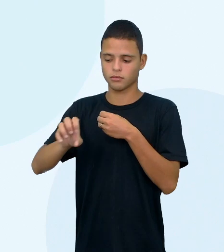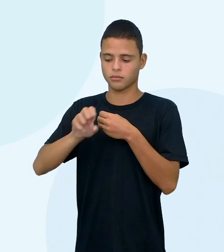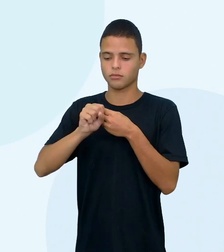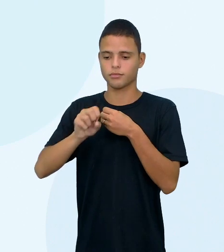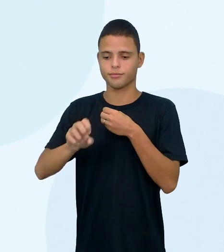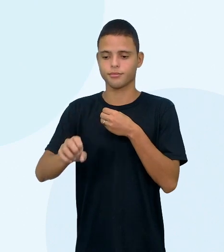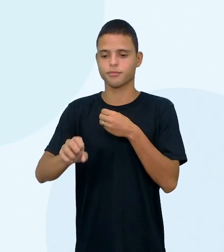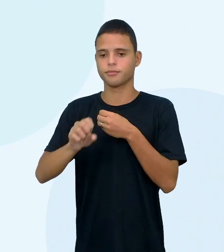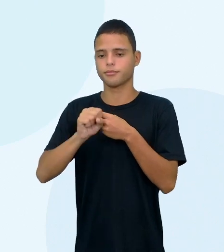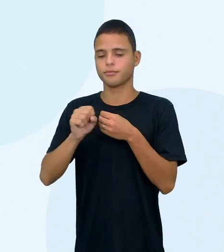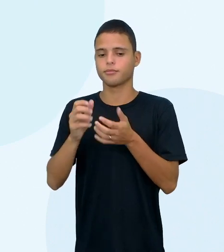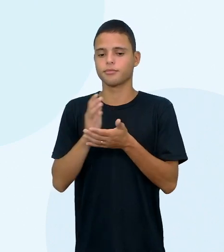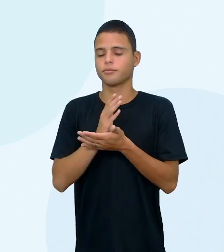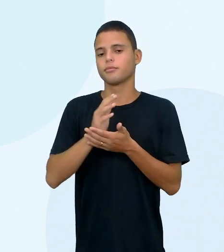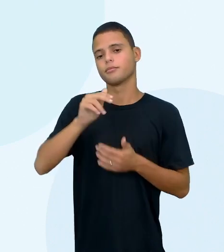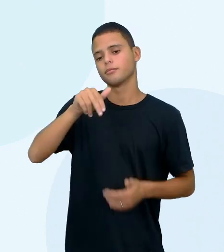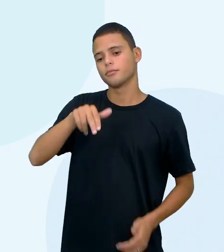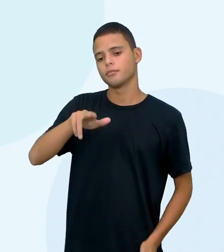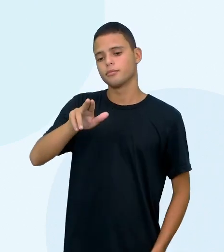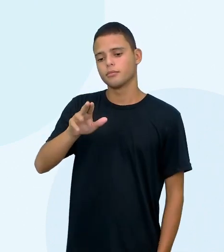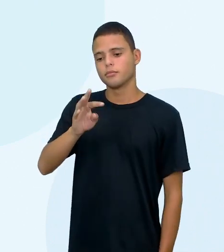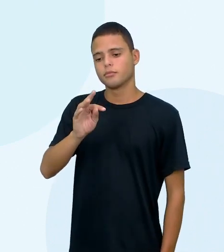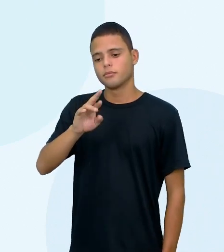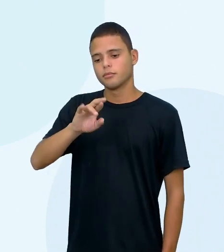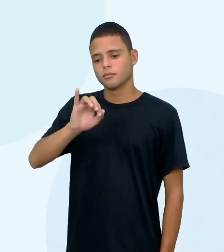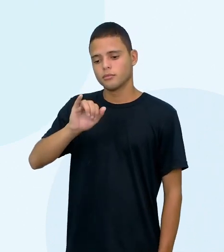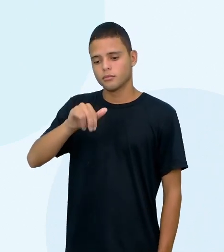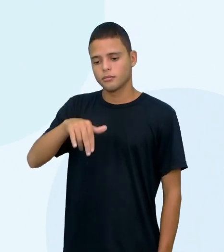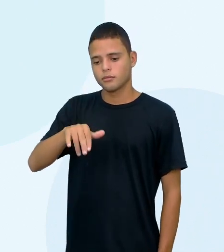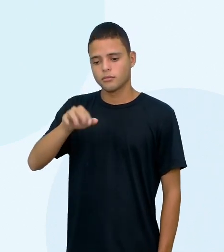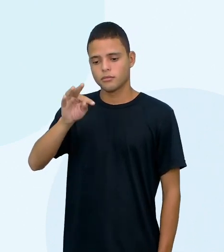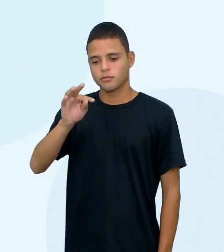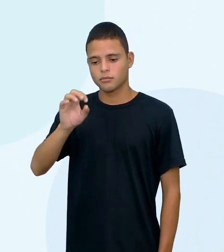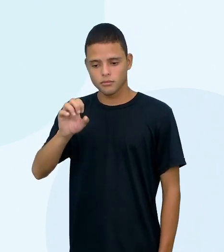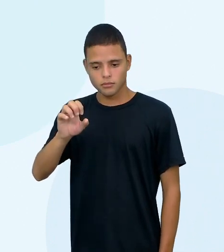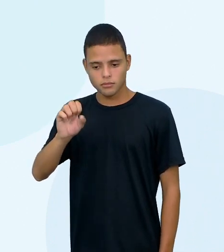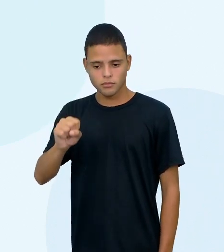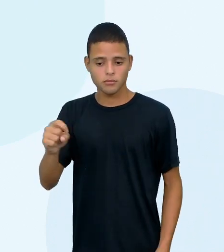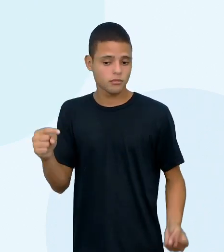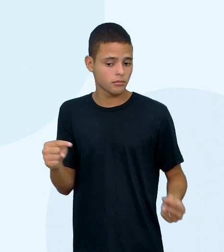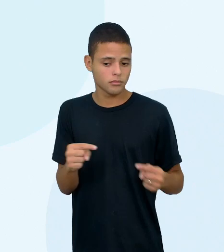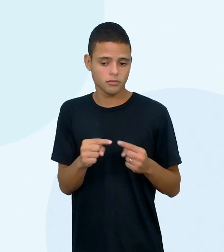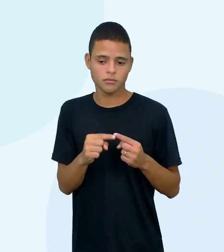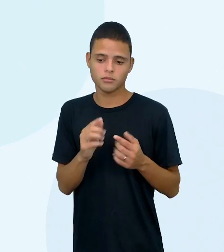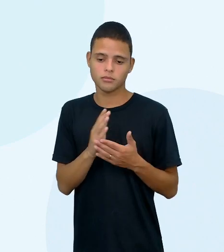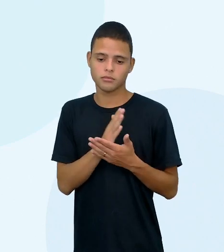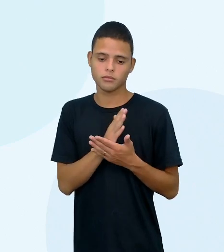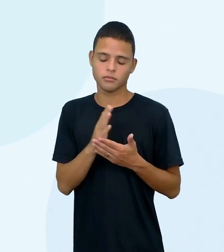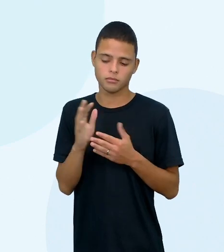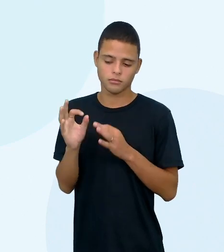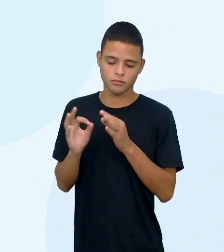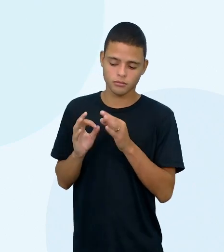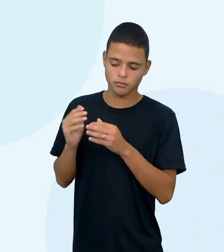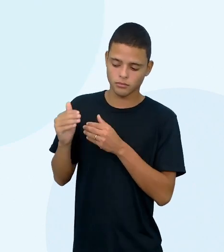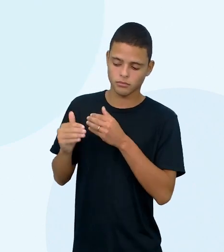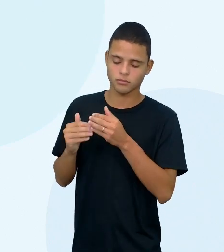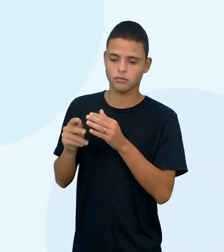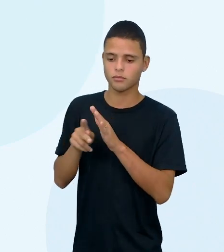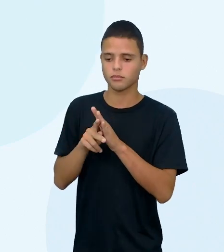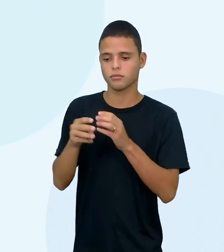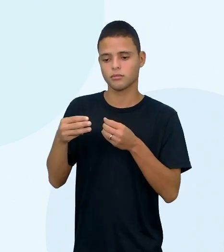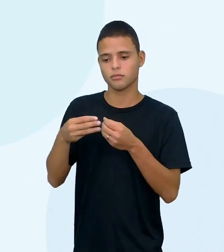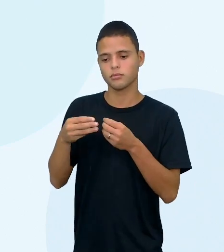então esses nutrientes que vão fazer parte tanto de processos da própria célula, como vão fazer